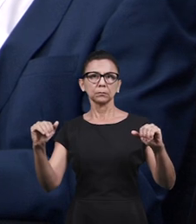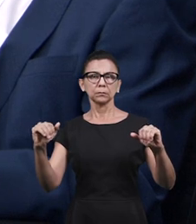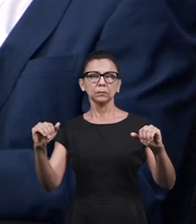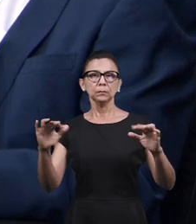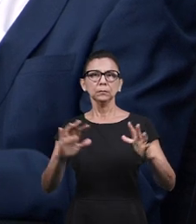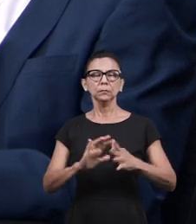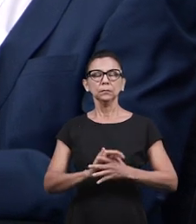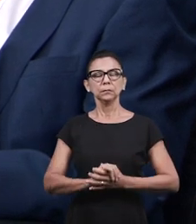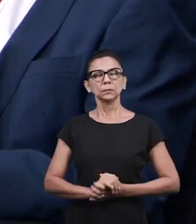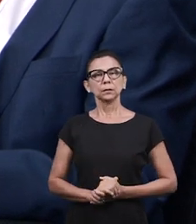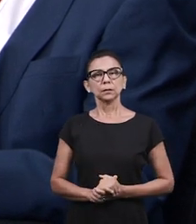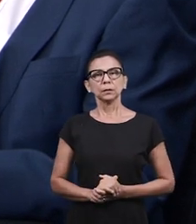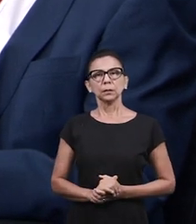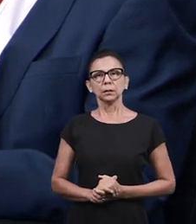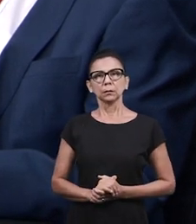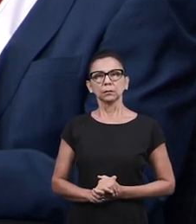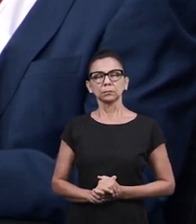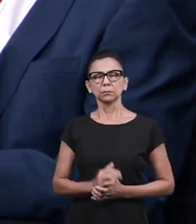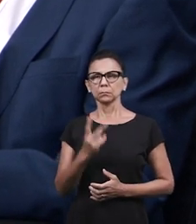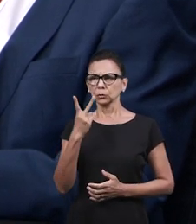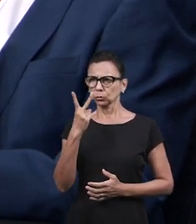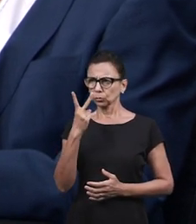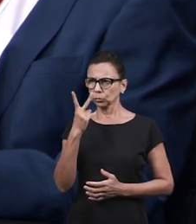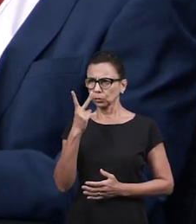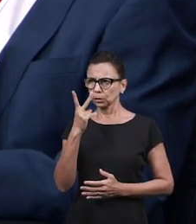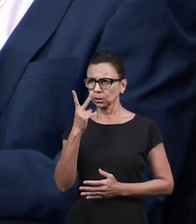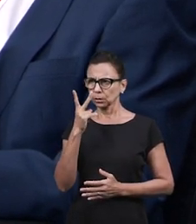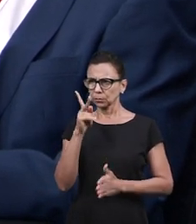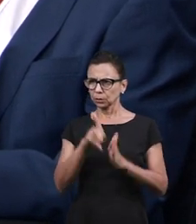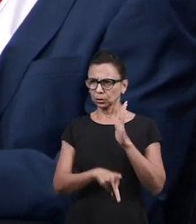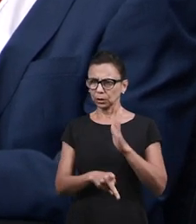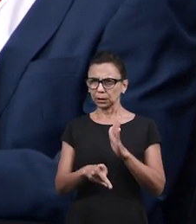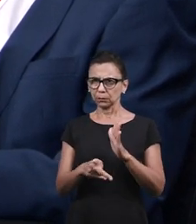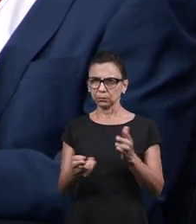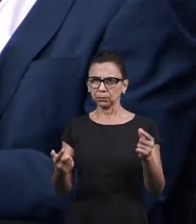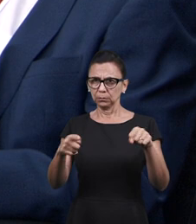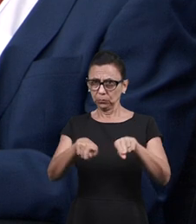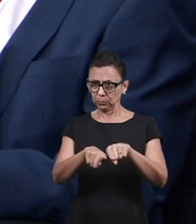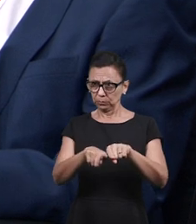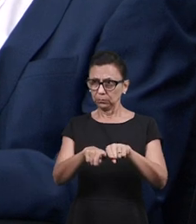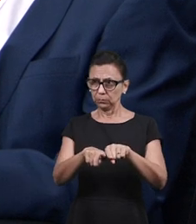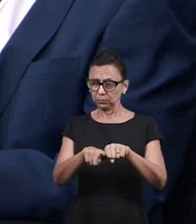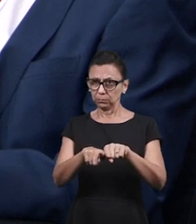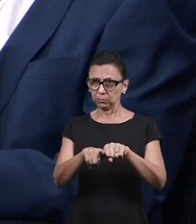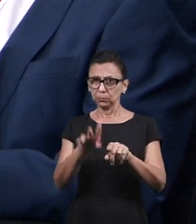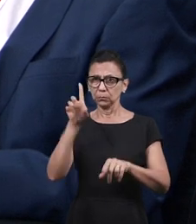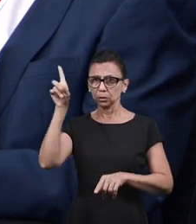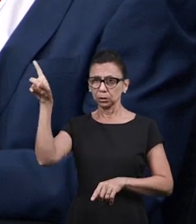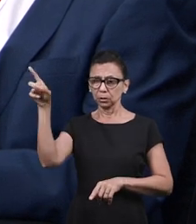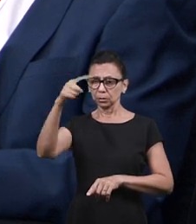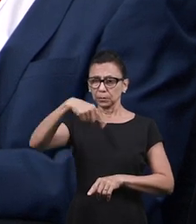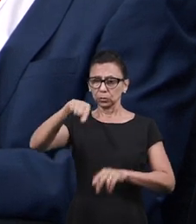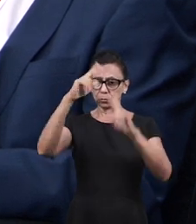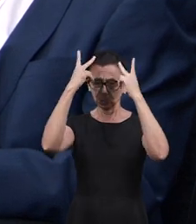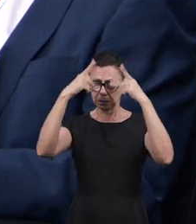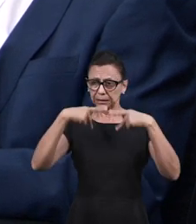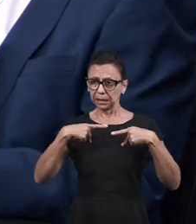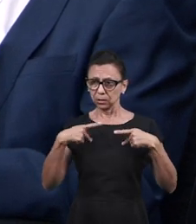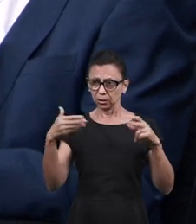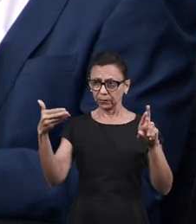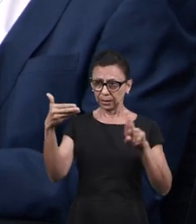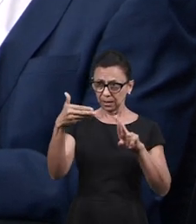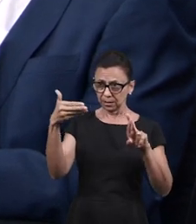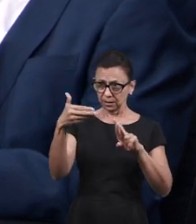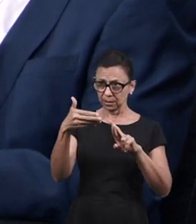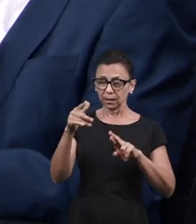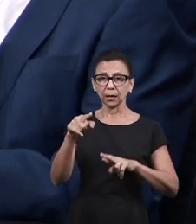duas ênfases, né? Ou podemos dizer dois projetos simultâneos. Sim. de Deus para a vida do homem. Quais são esses